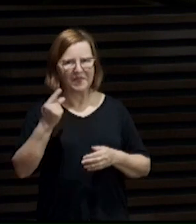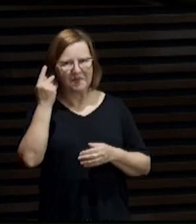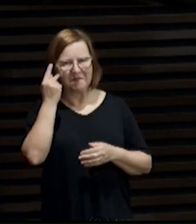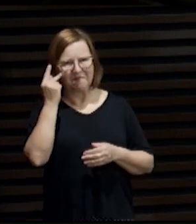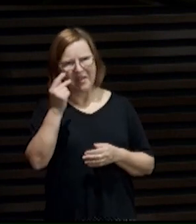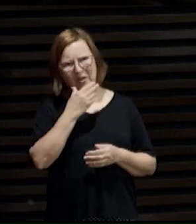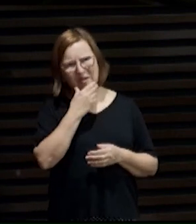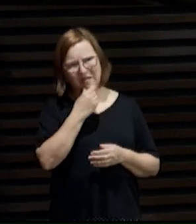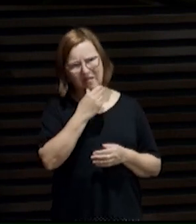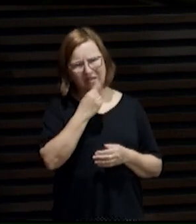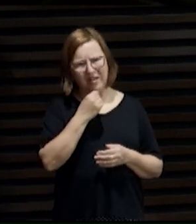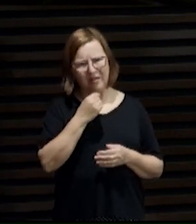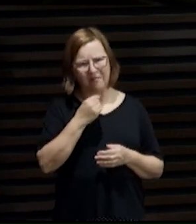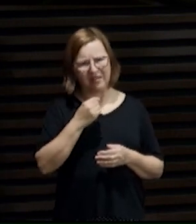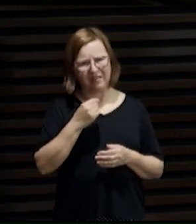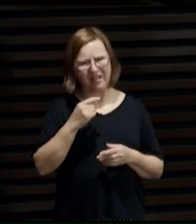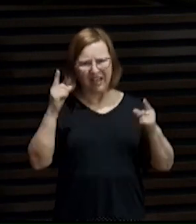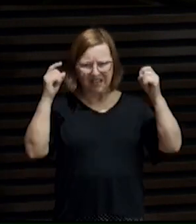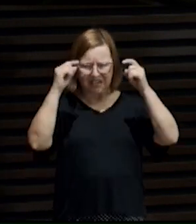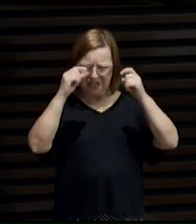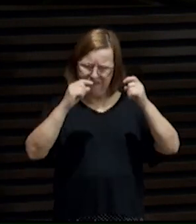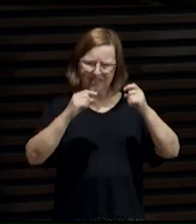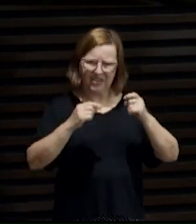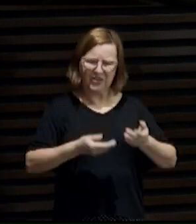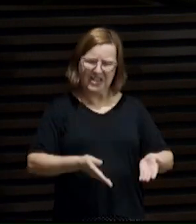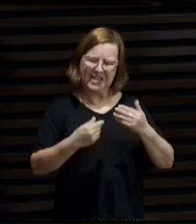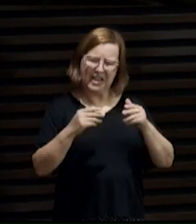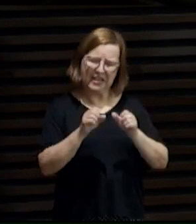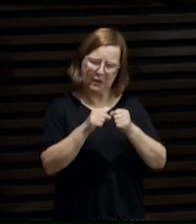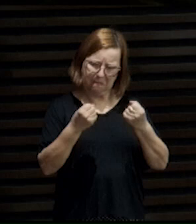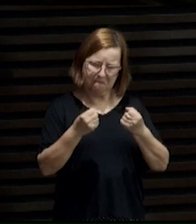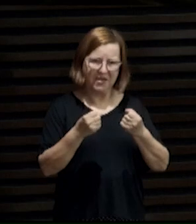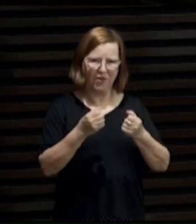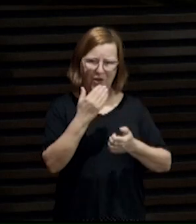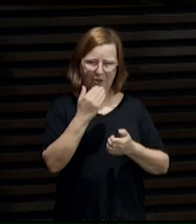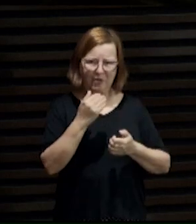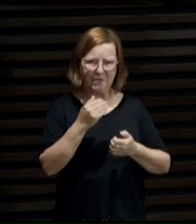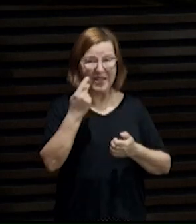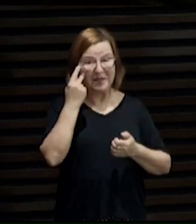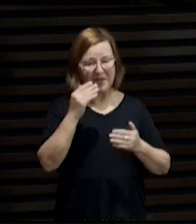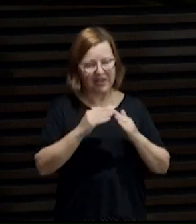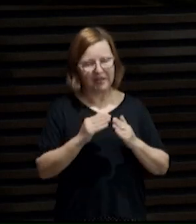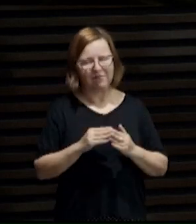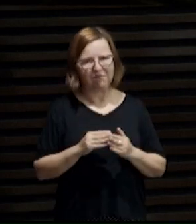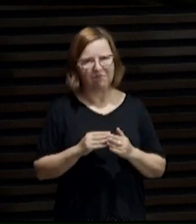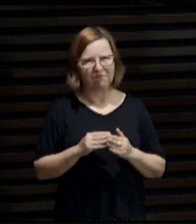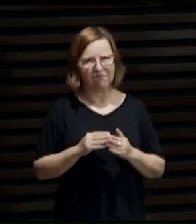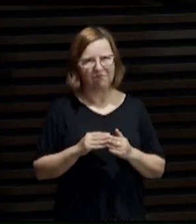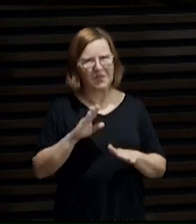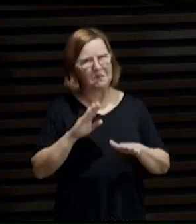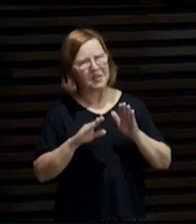Ou não? Quantas vezes os irmãos saíram de casa cedo,